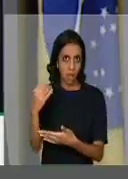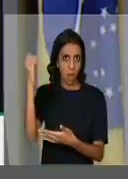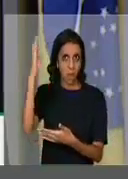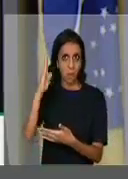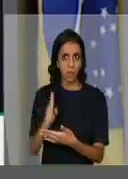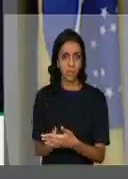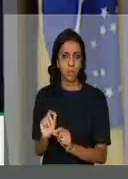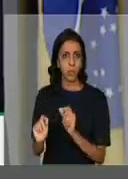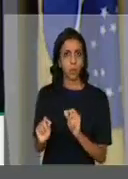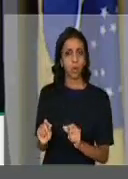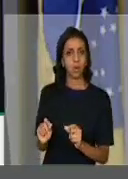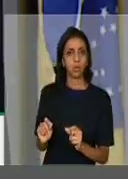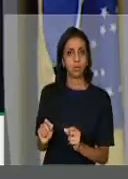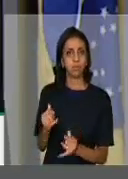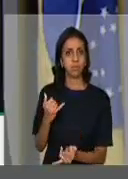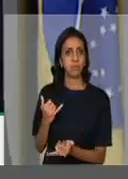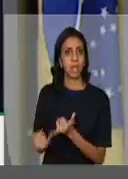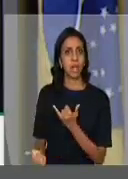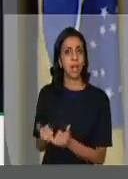de ser este tigre